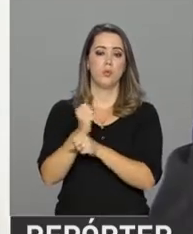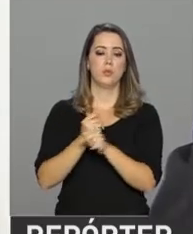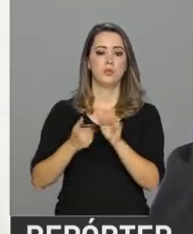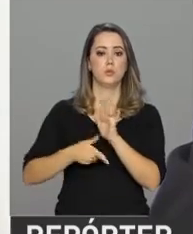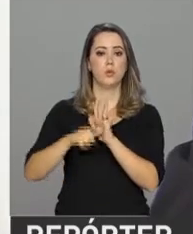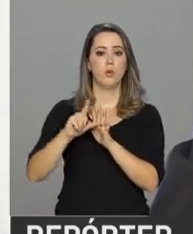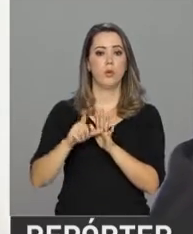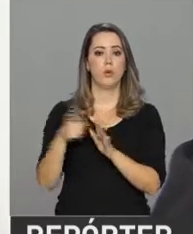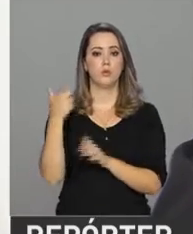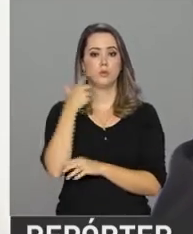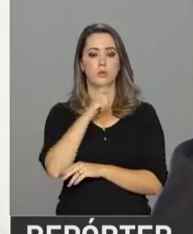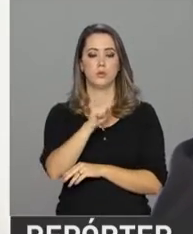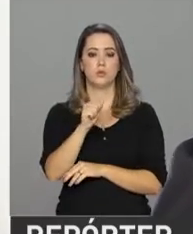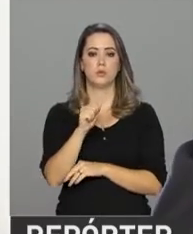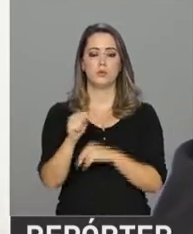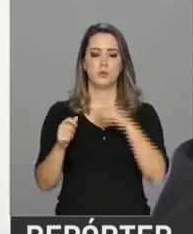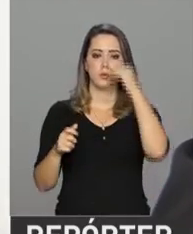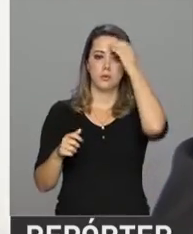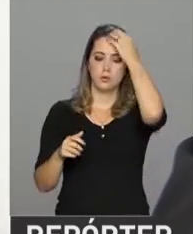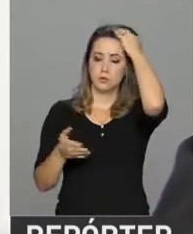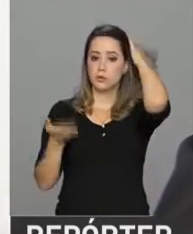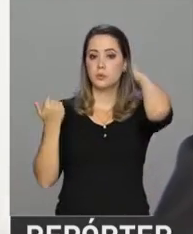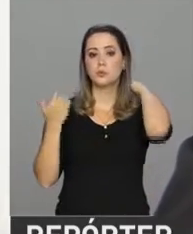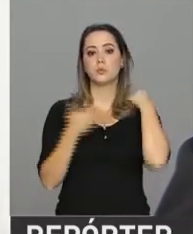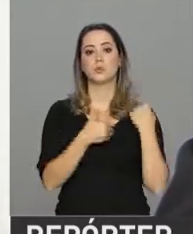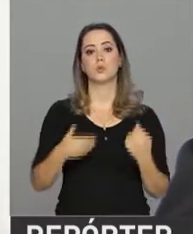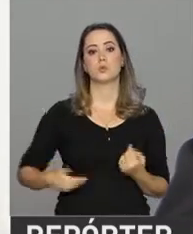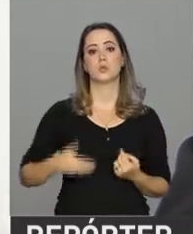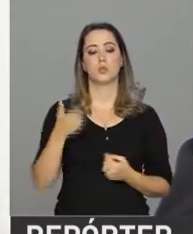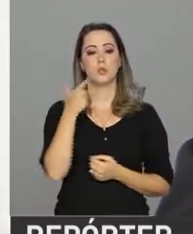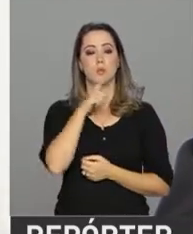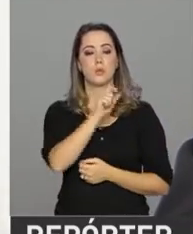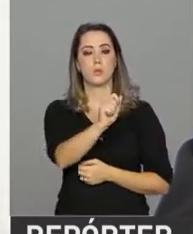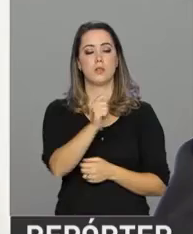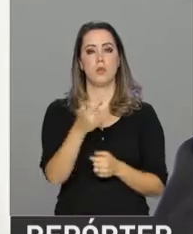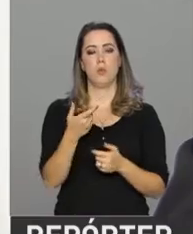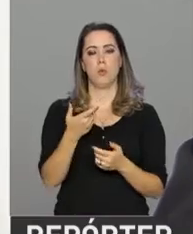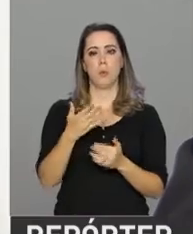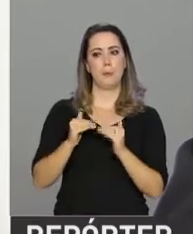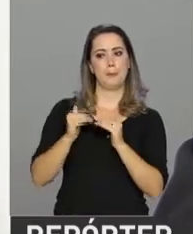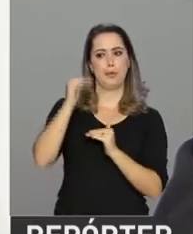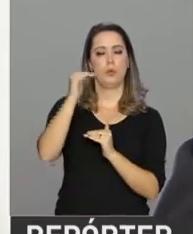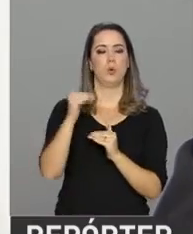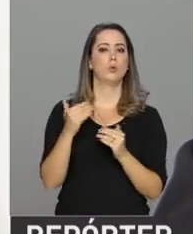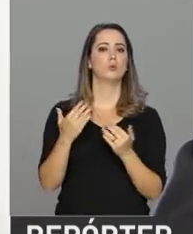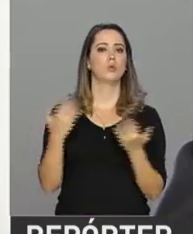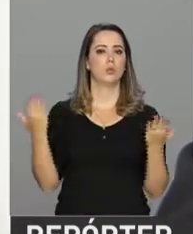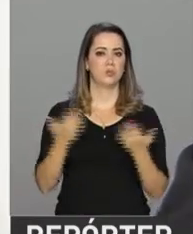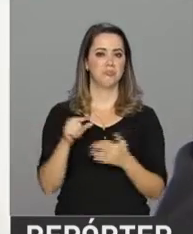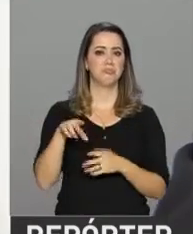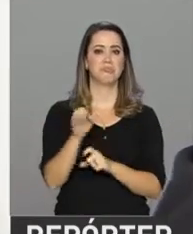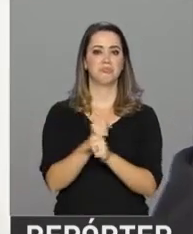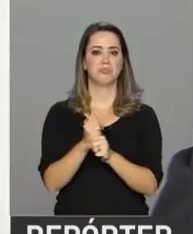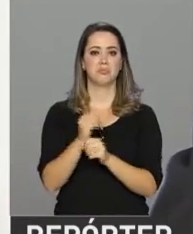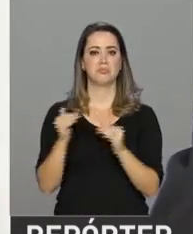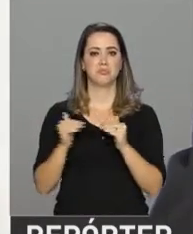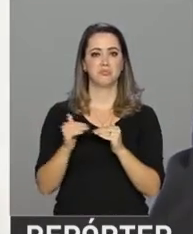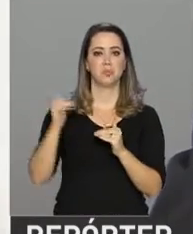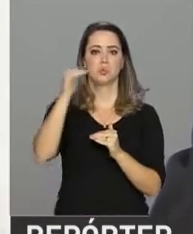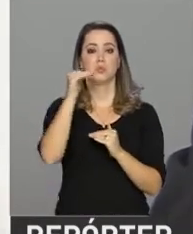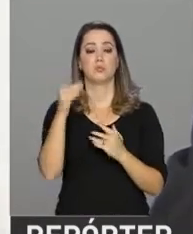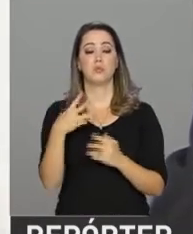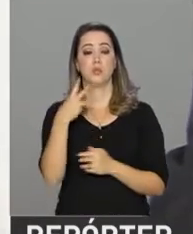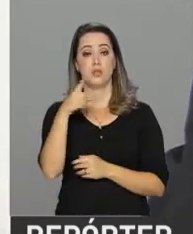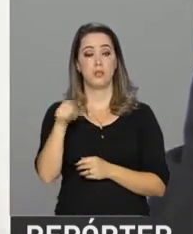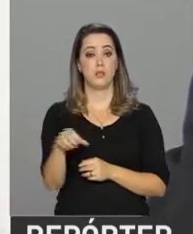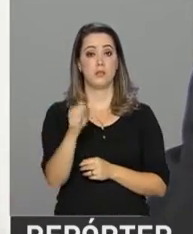A maior marca que os governos anteriores tinham conseguido neste programa, 3,8 vezes.